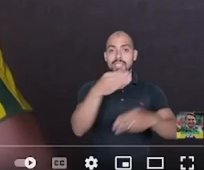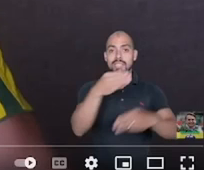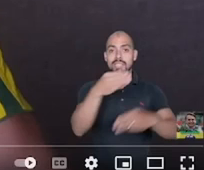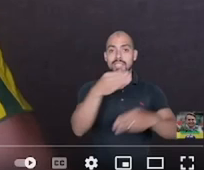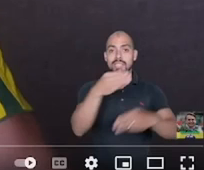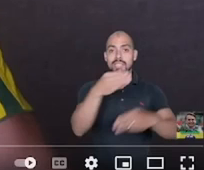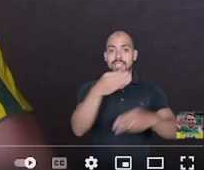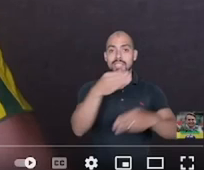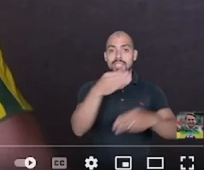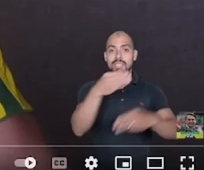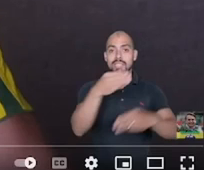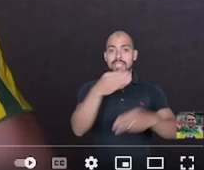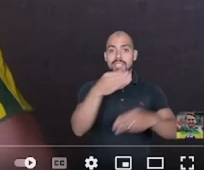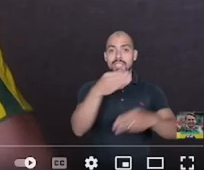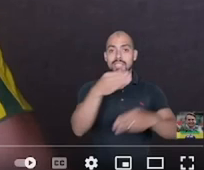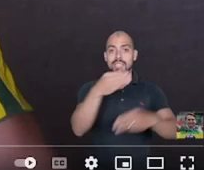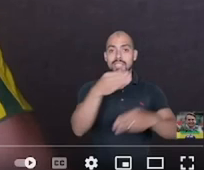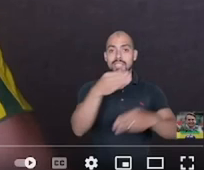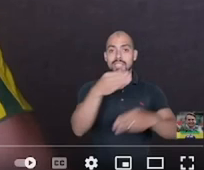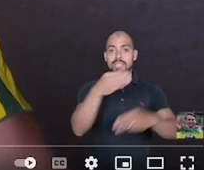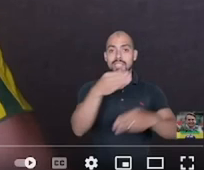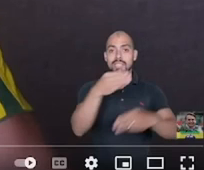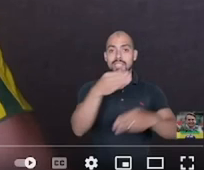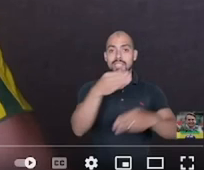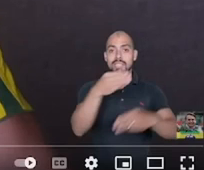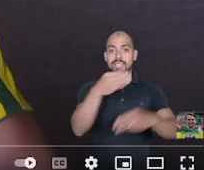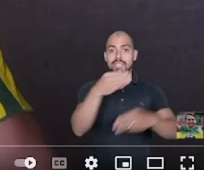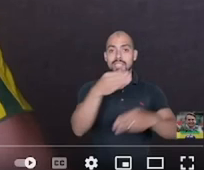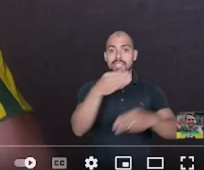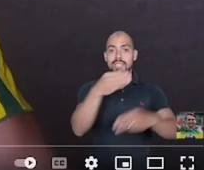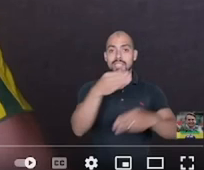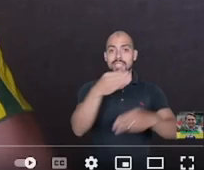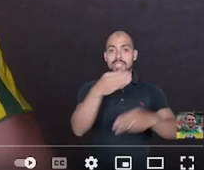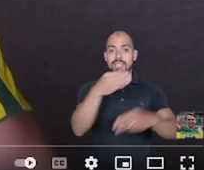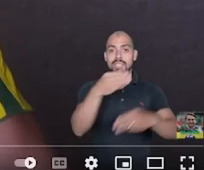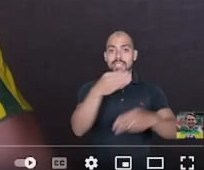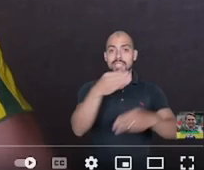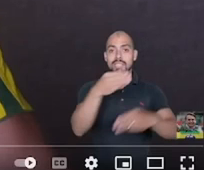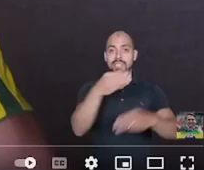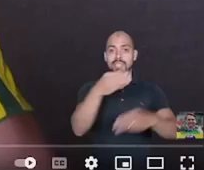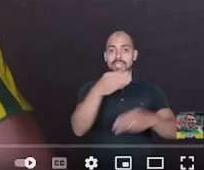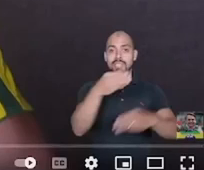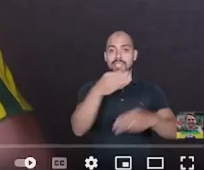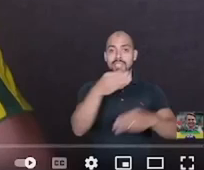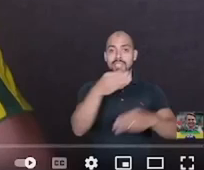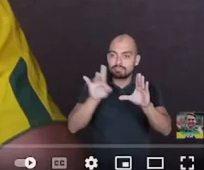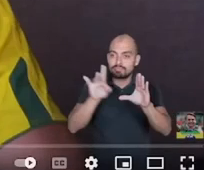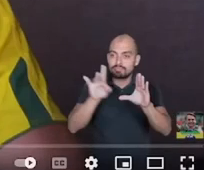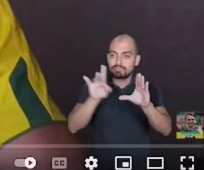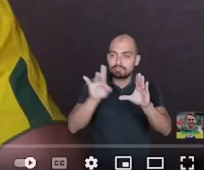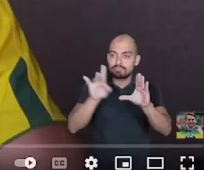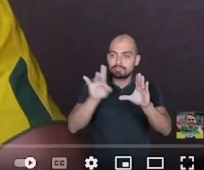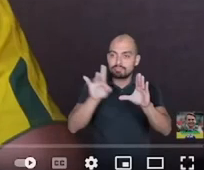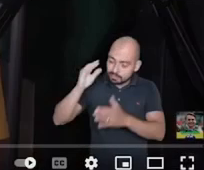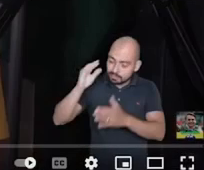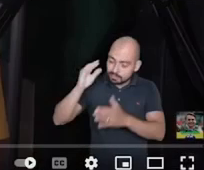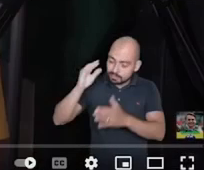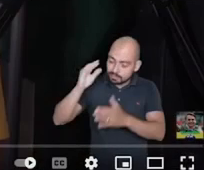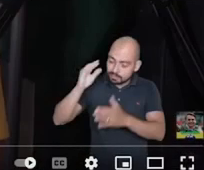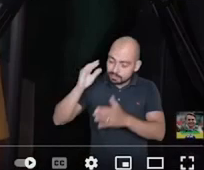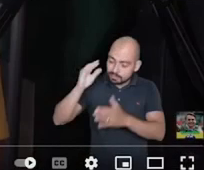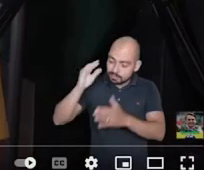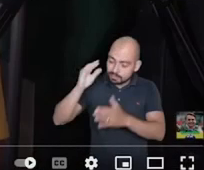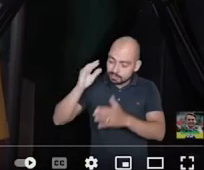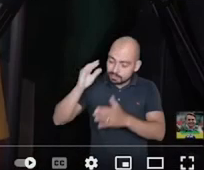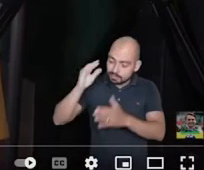o Tiago pilhado e a Lívia e o ministro o desculpa Ministro do meio ambiente o Joaquim Leite que é esse que tá falando aqui que